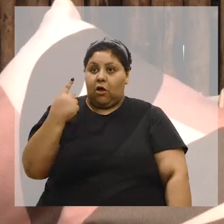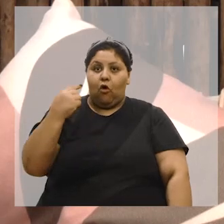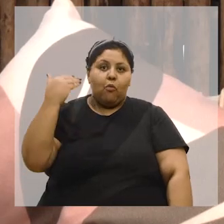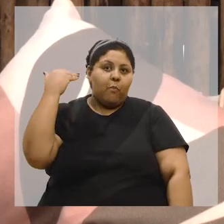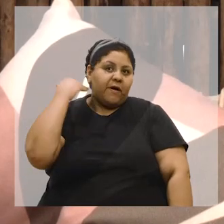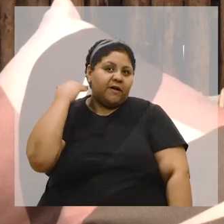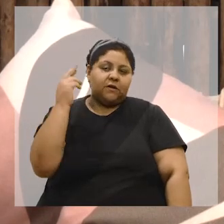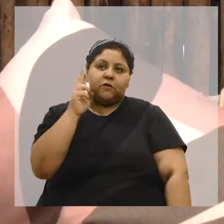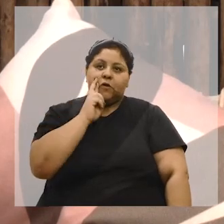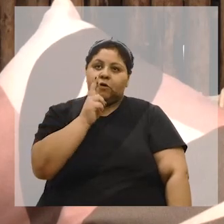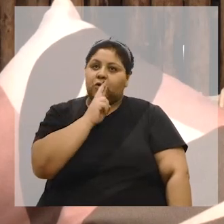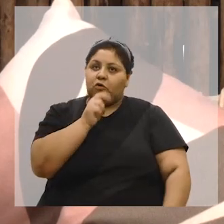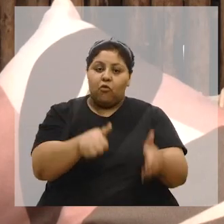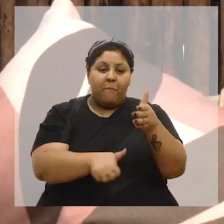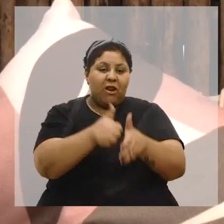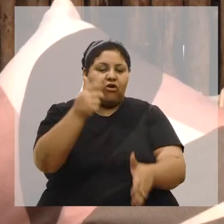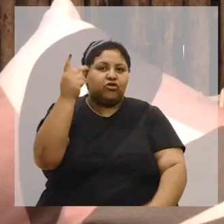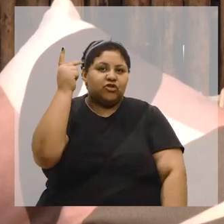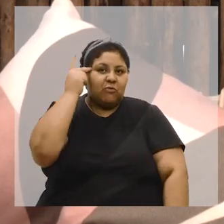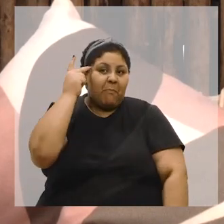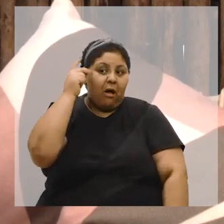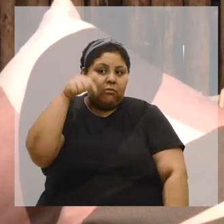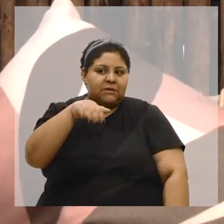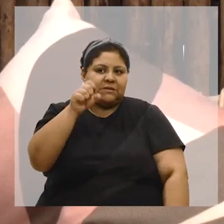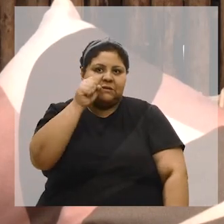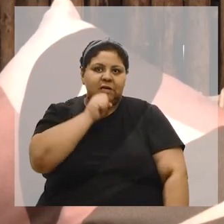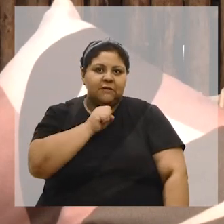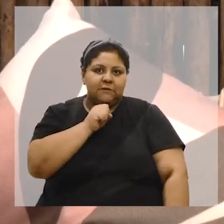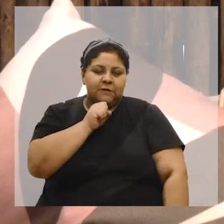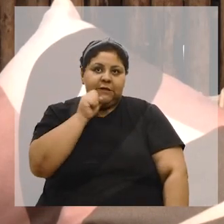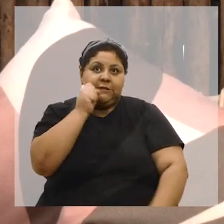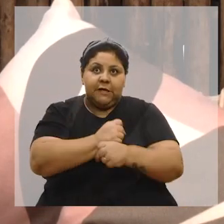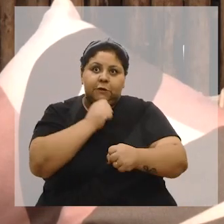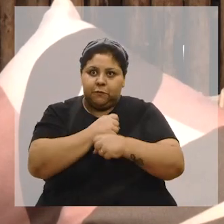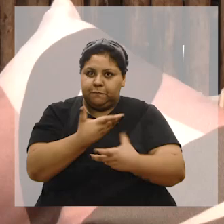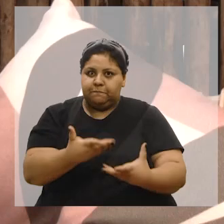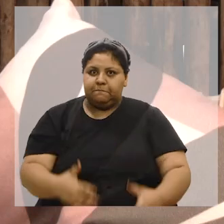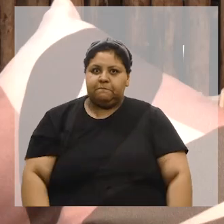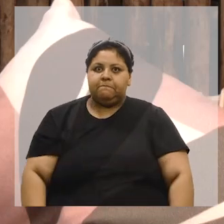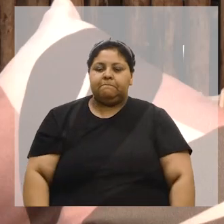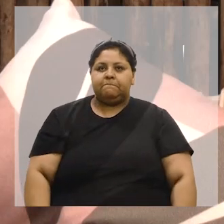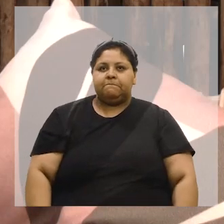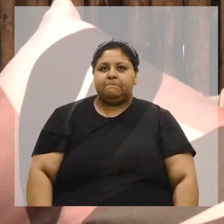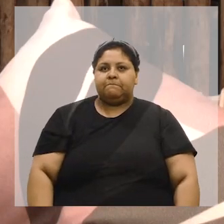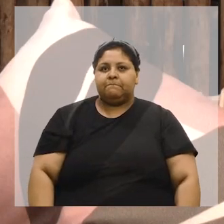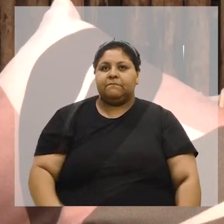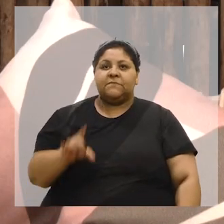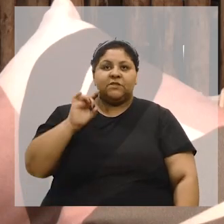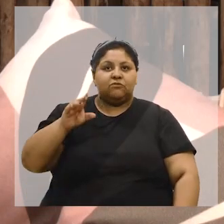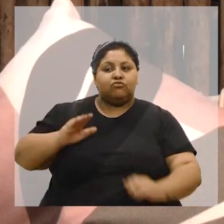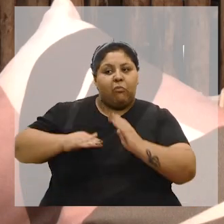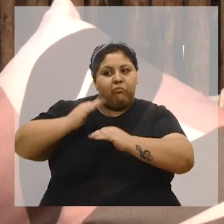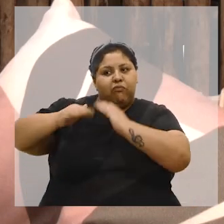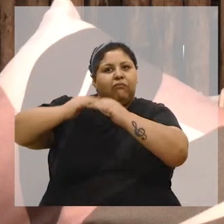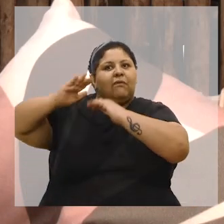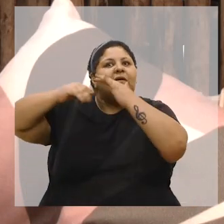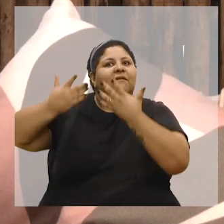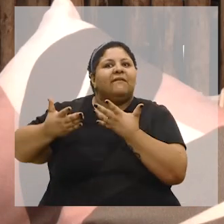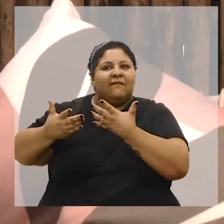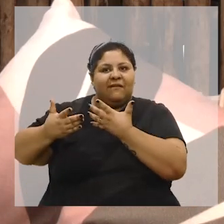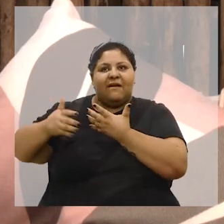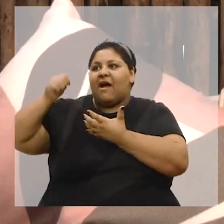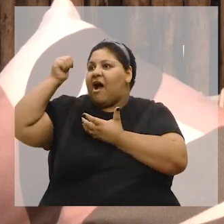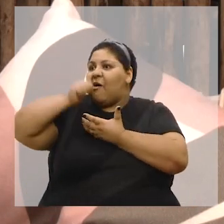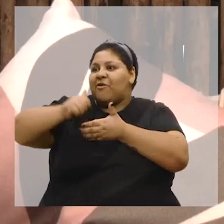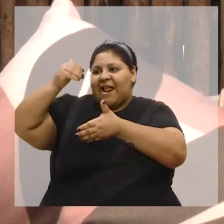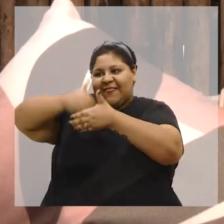juradas, né? O restaurante dela foi o melhor de São Paulo esse ano. Então, é só elevando cada vez